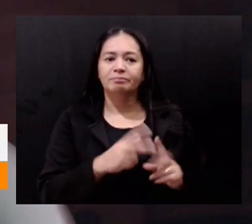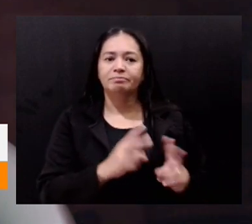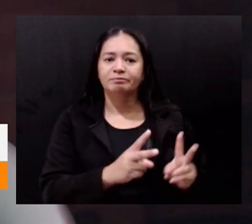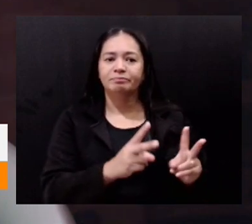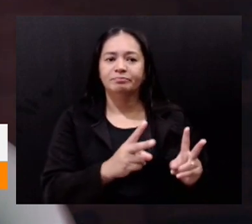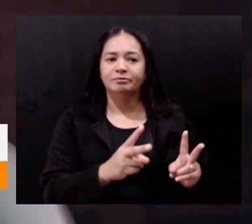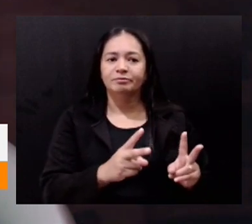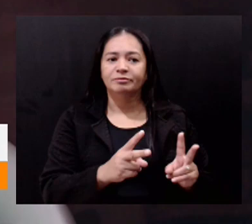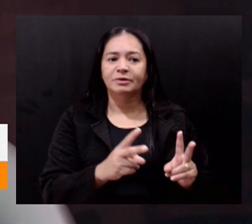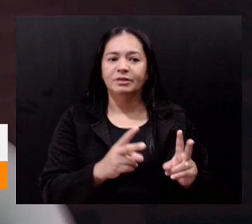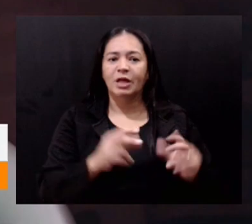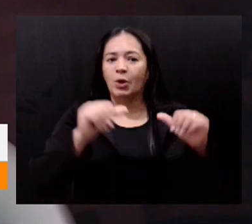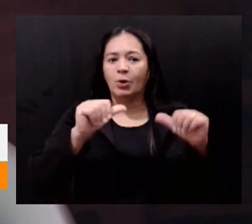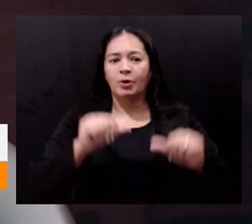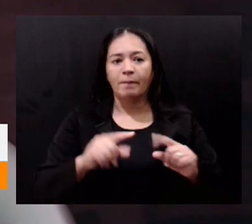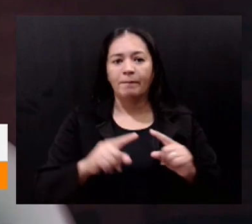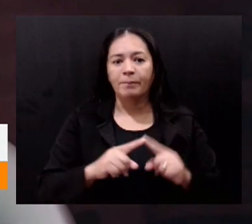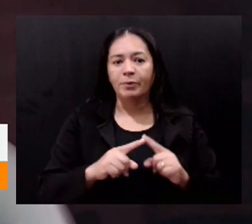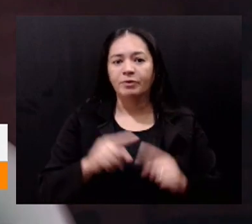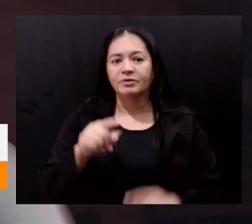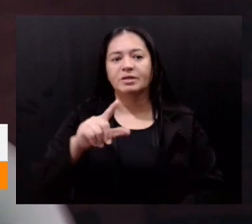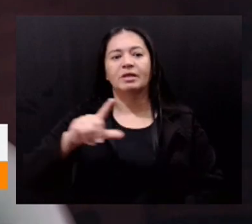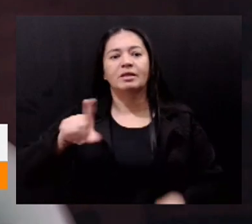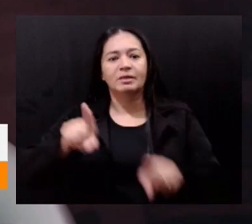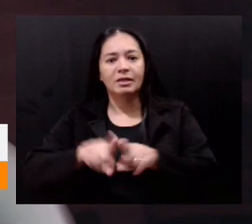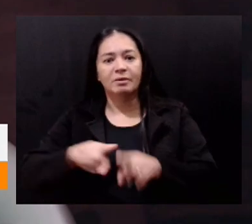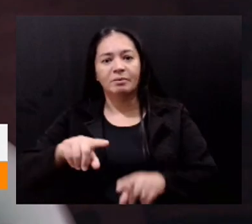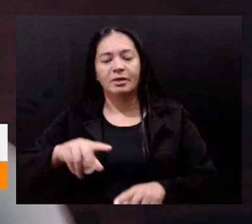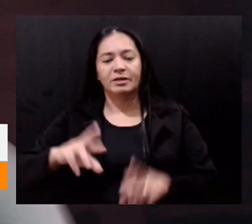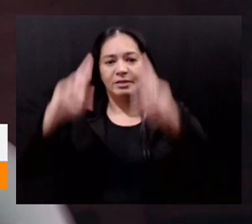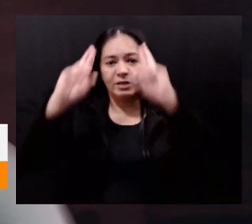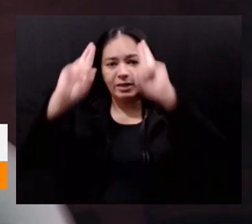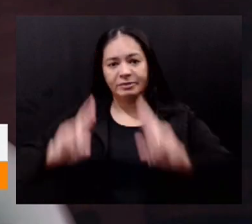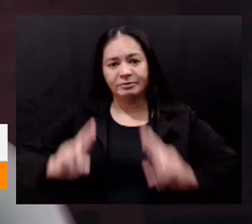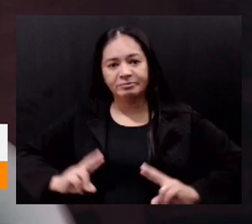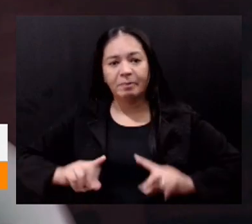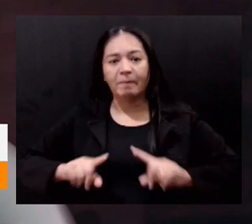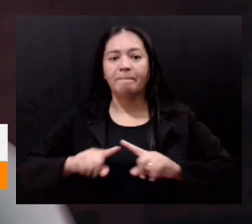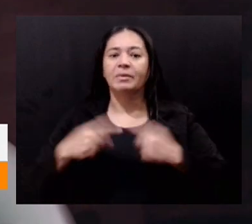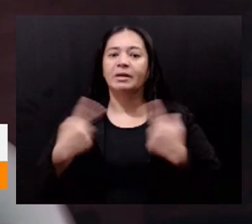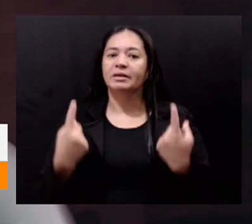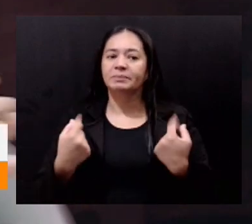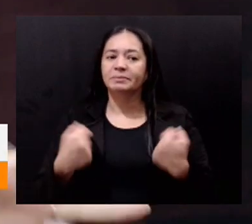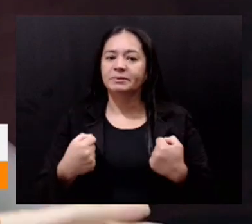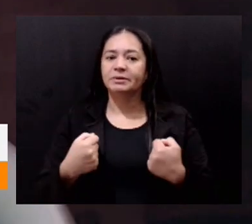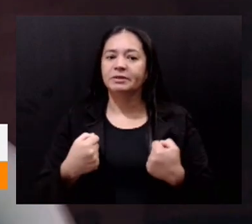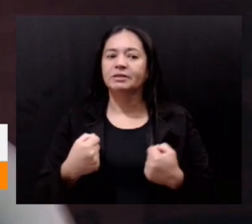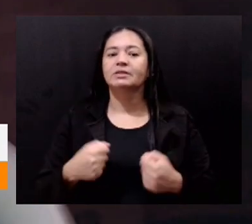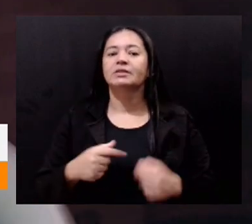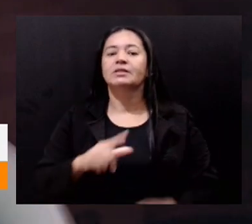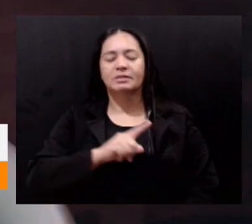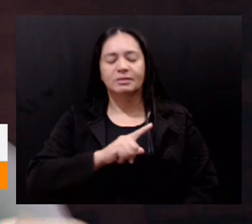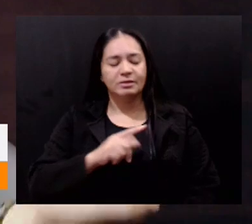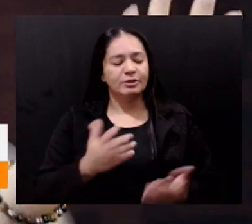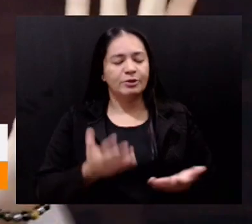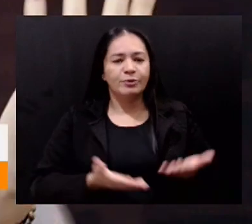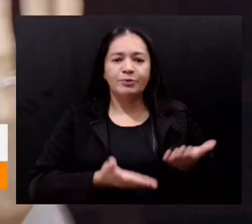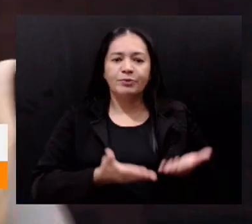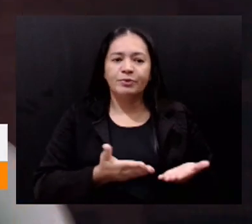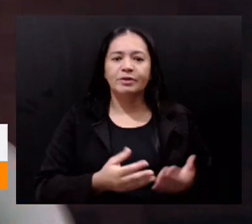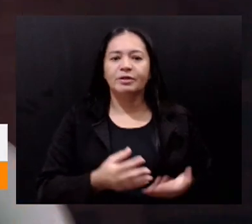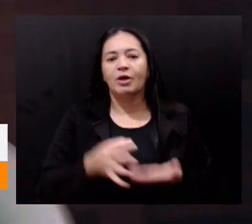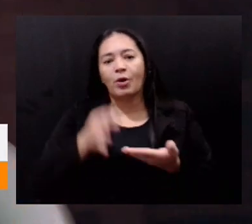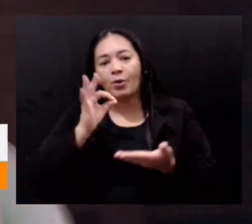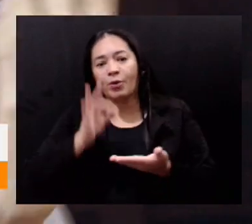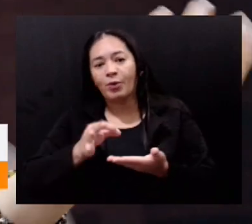também está se respeitando, Uhum. mas precisa existir. Hoje as amizades, ela é algo fundamental, então o café com as amigas, Uau, o legal.